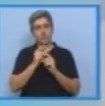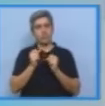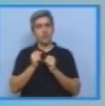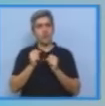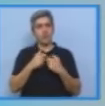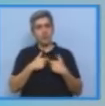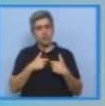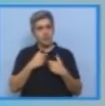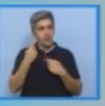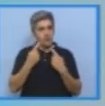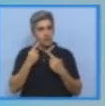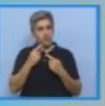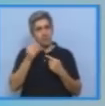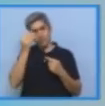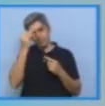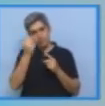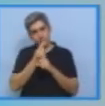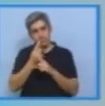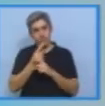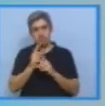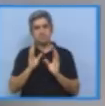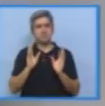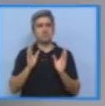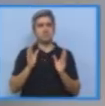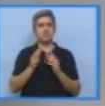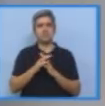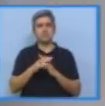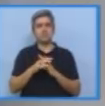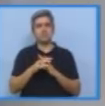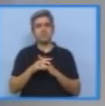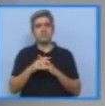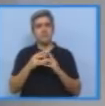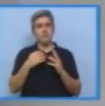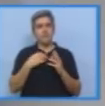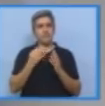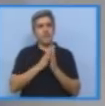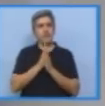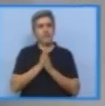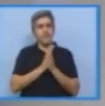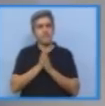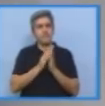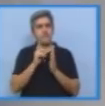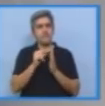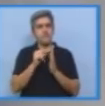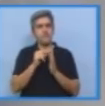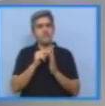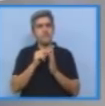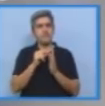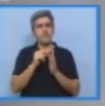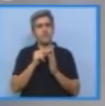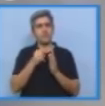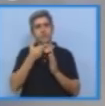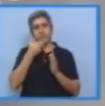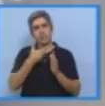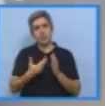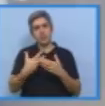na abordagem dos saberes? Não diria, eu diria que acabei por aproveitar, de certa maneira, a